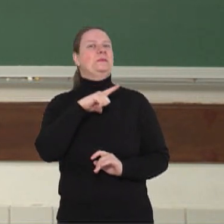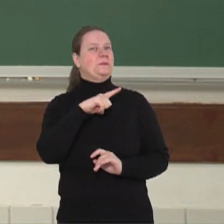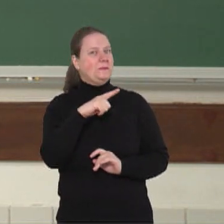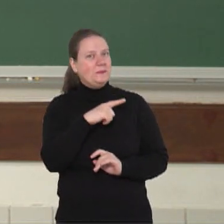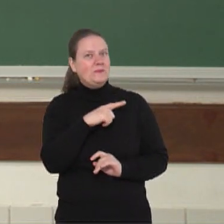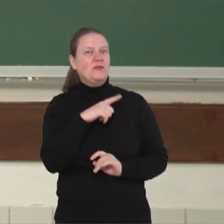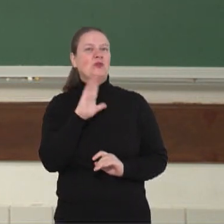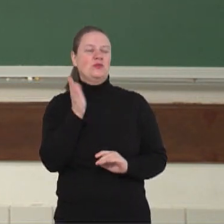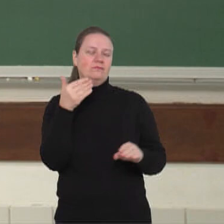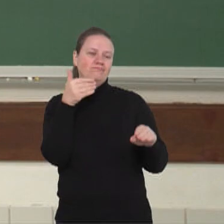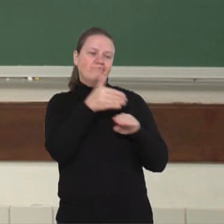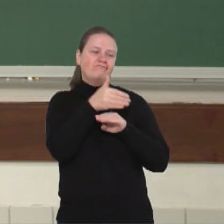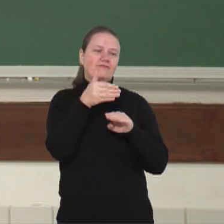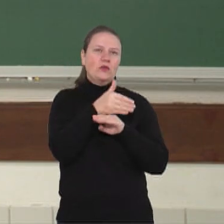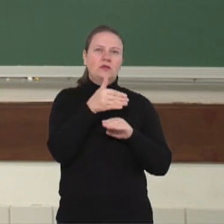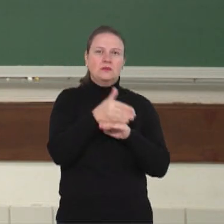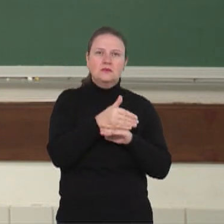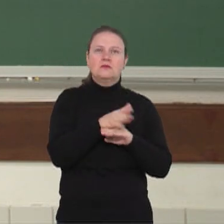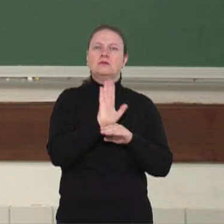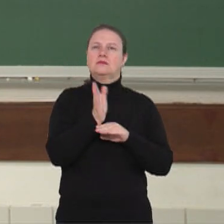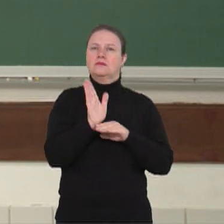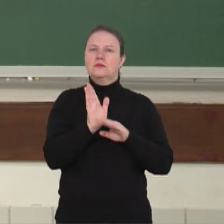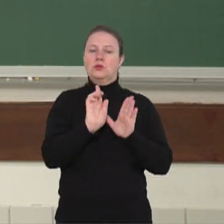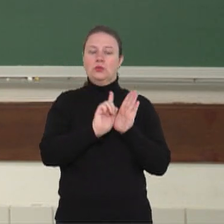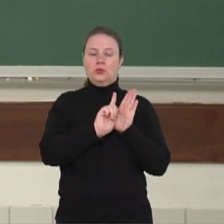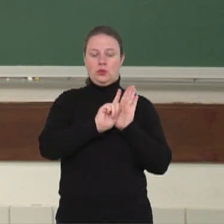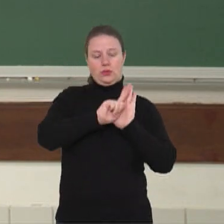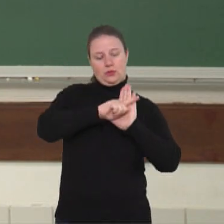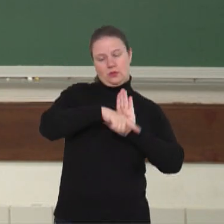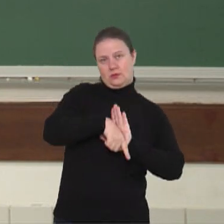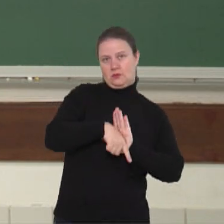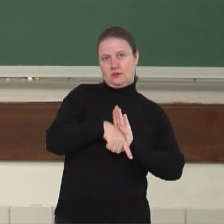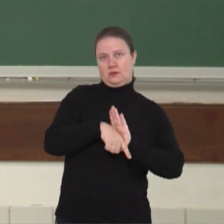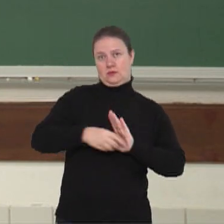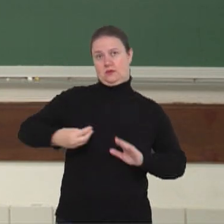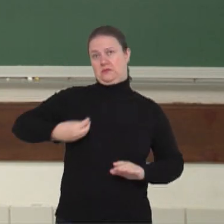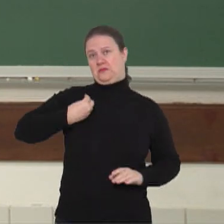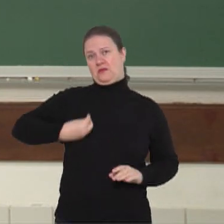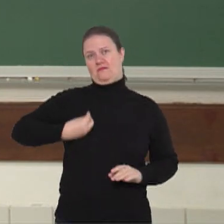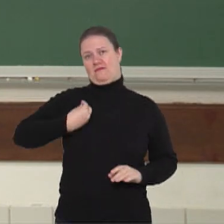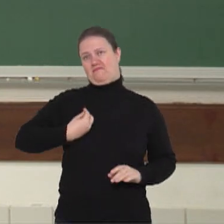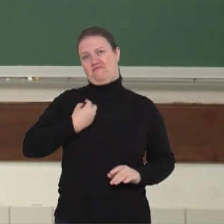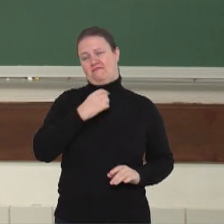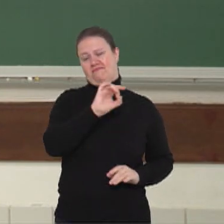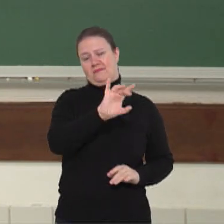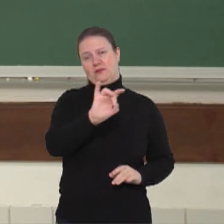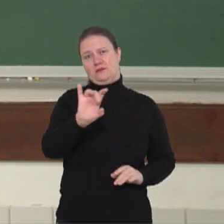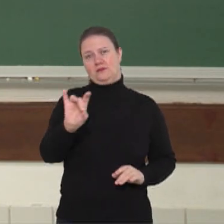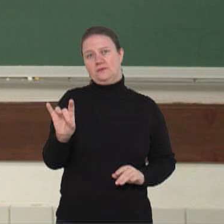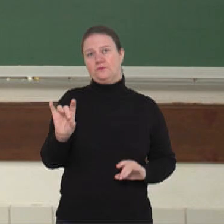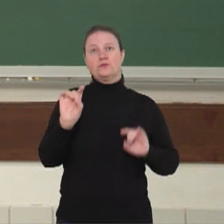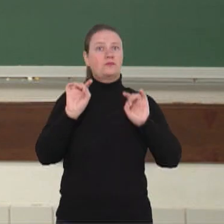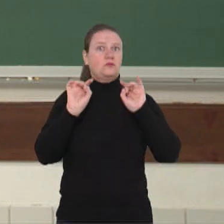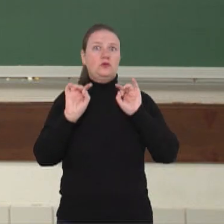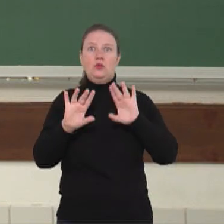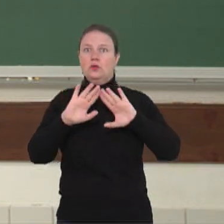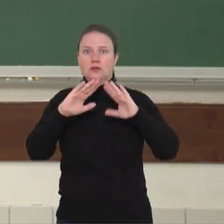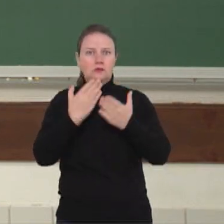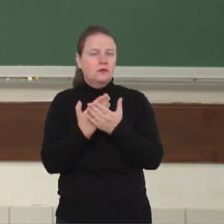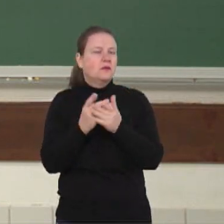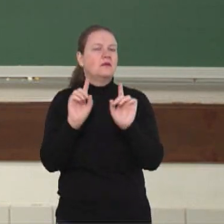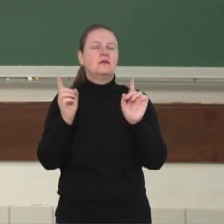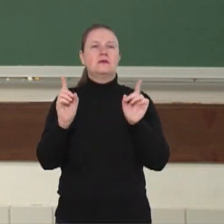tido acesso muito com este gênero, né, na sua vida pessoal, não só na escola, que